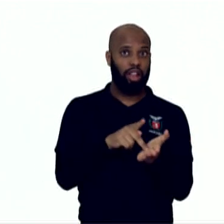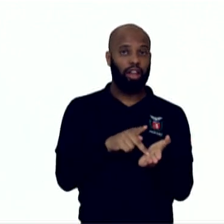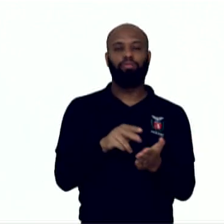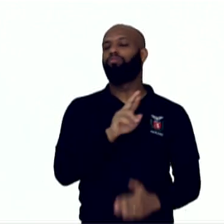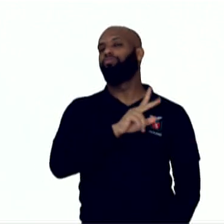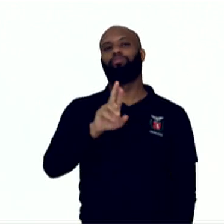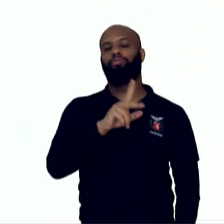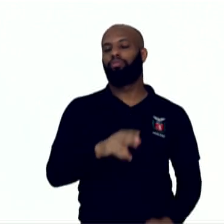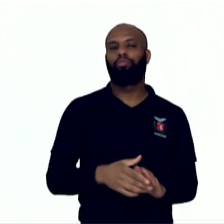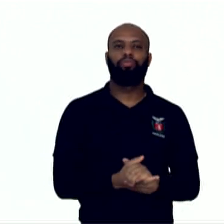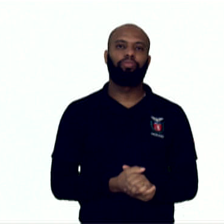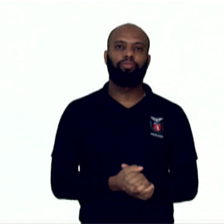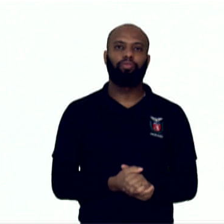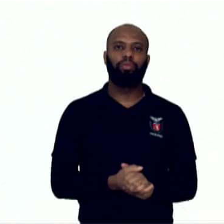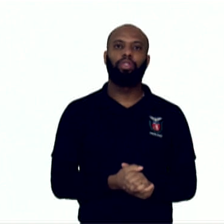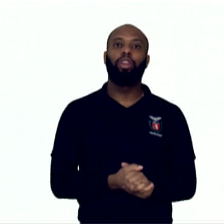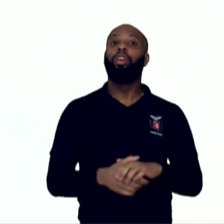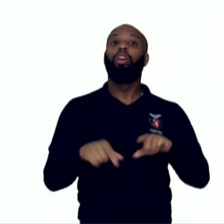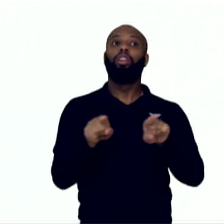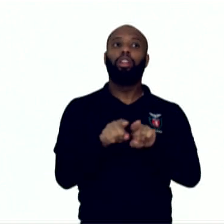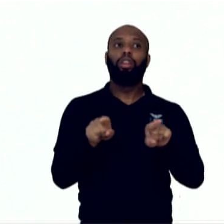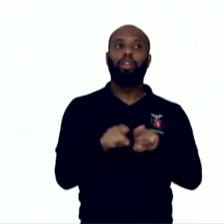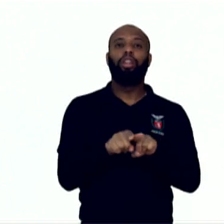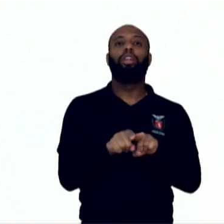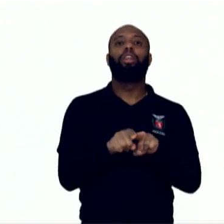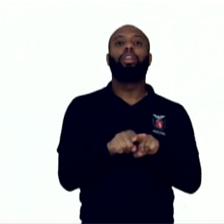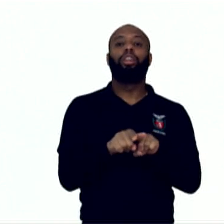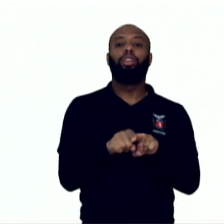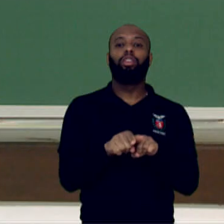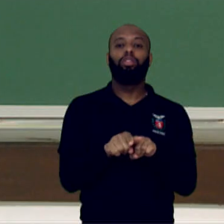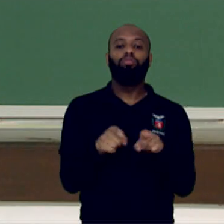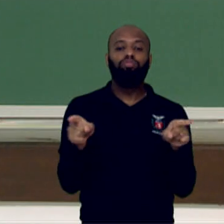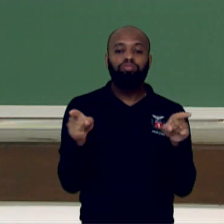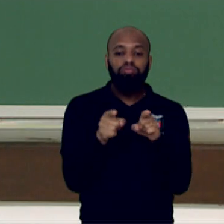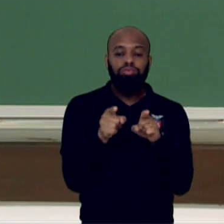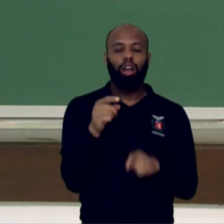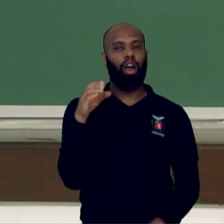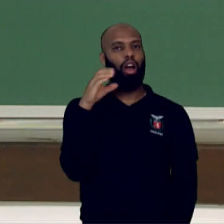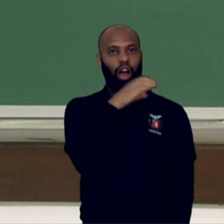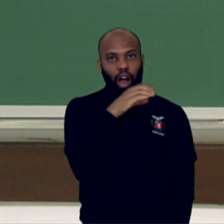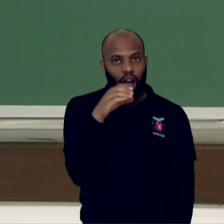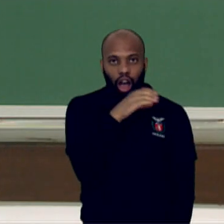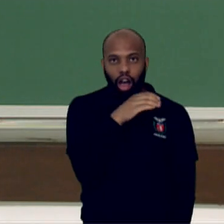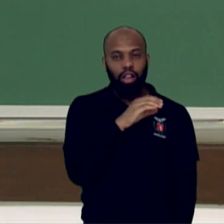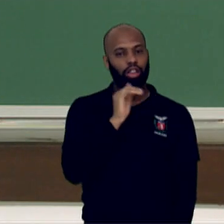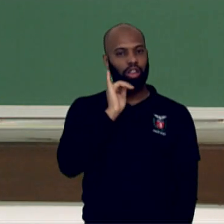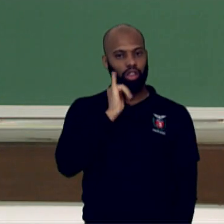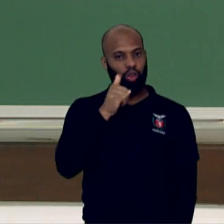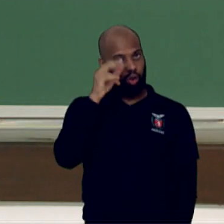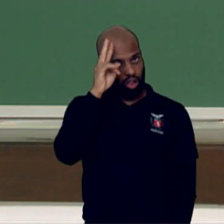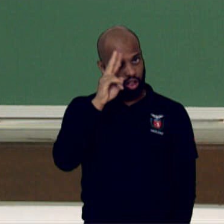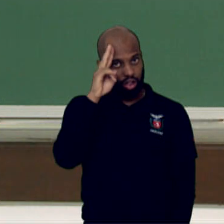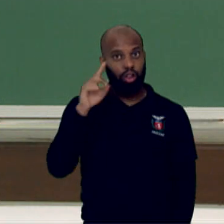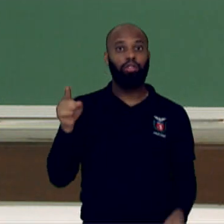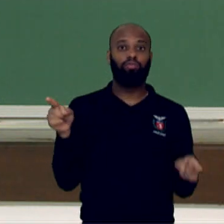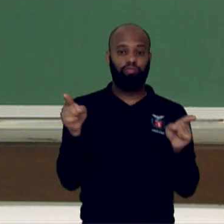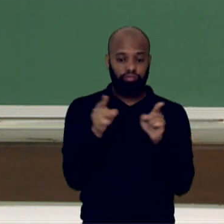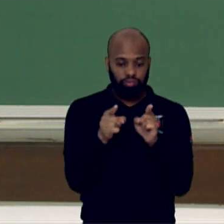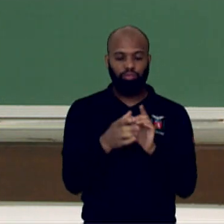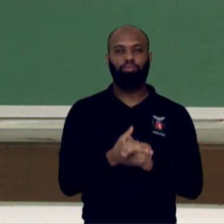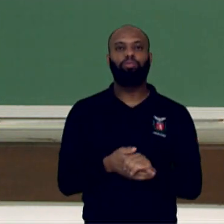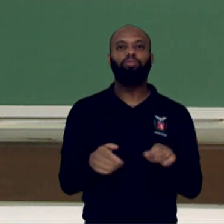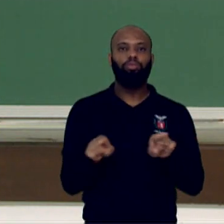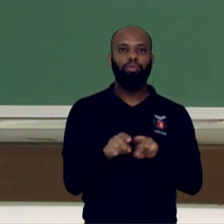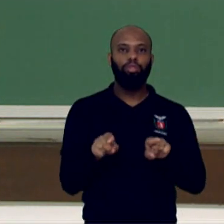realidade. É geralmente curto, né? Ou essa narrativa, a história é geralmente curta,